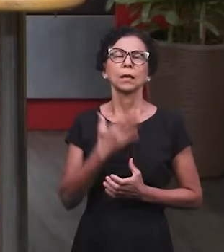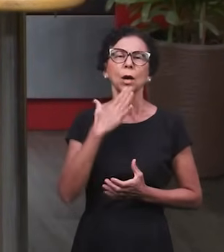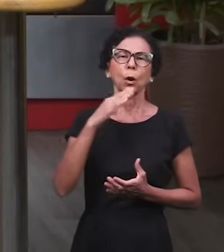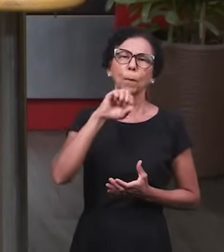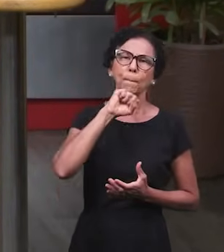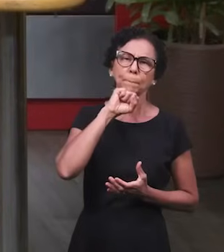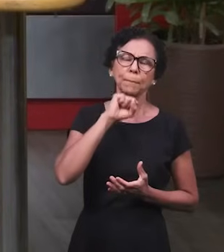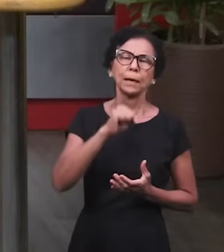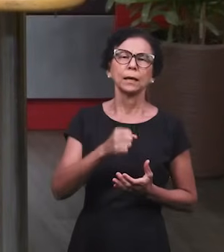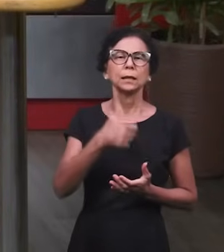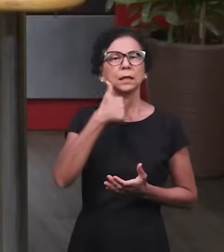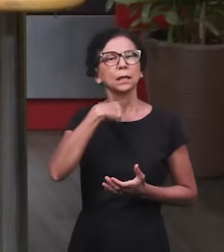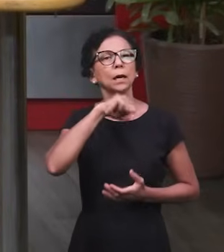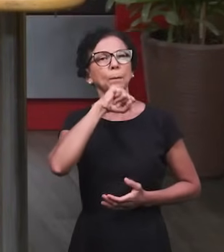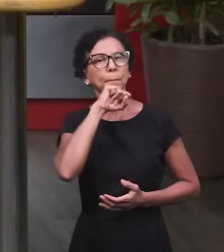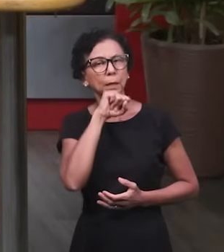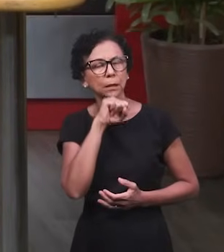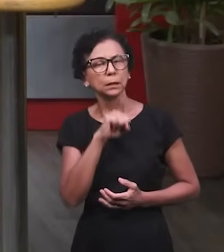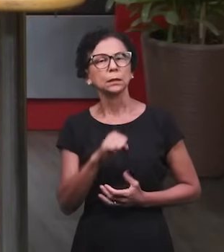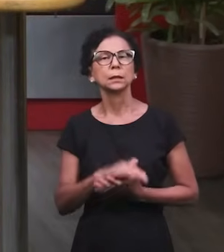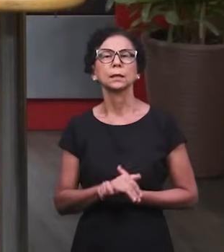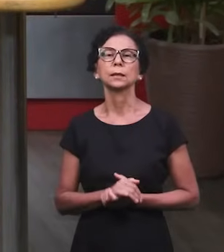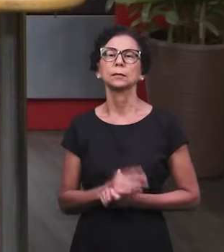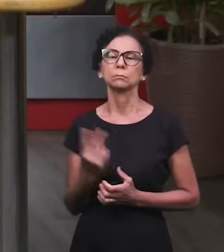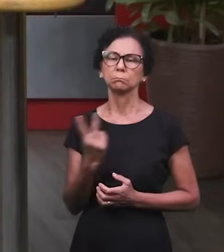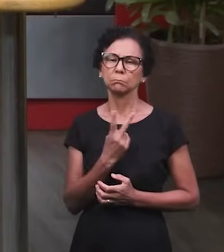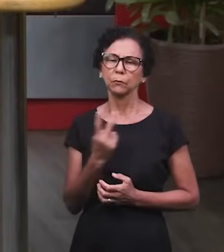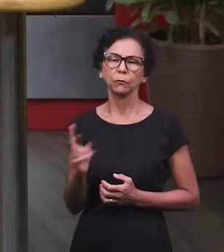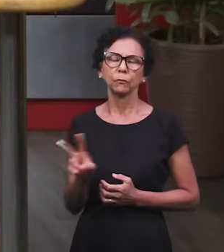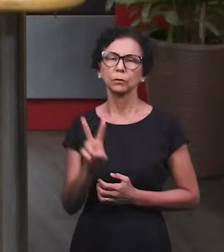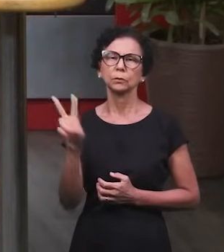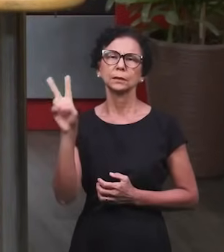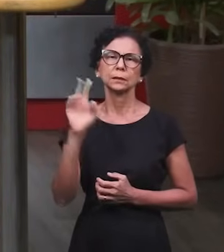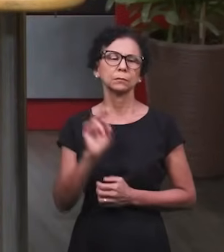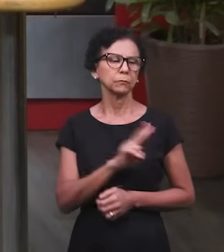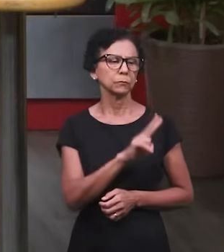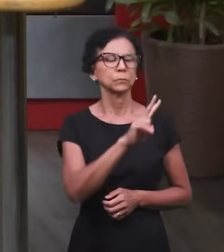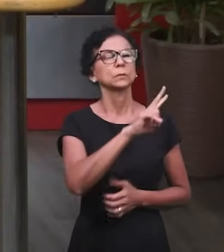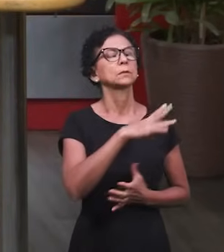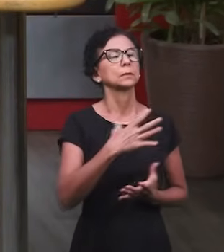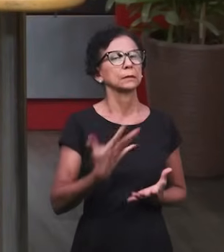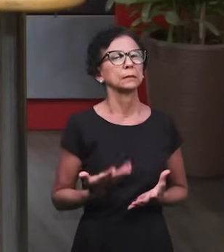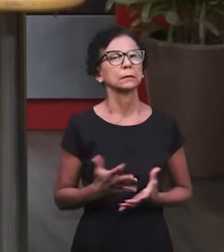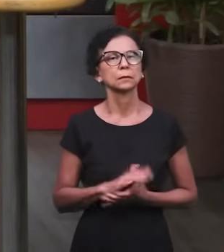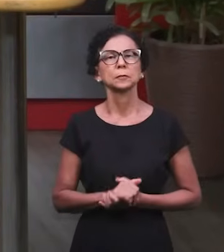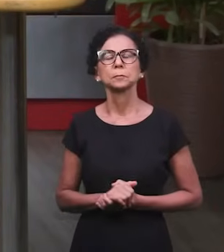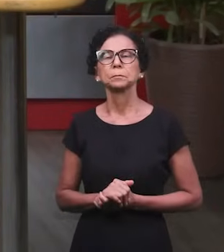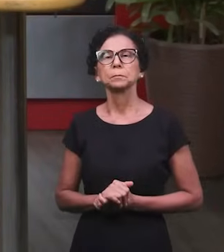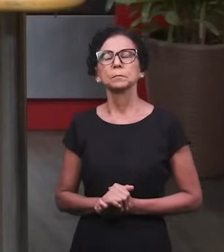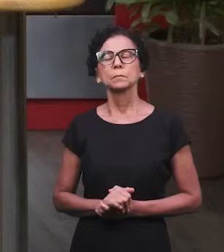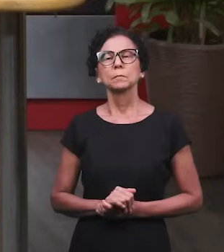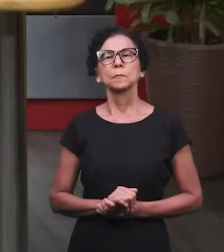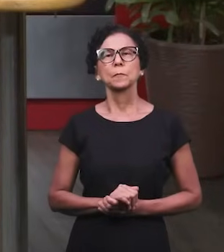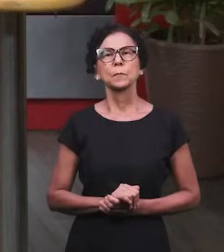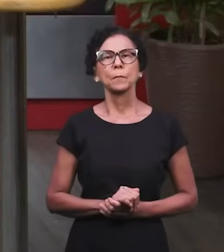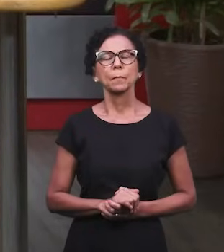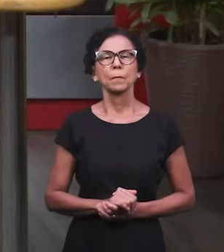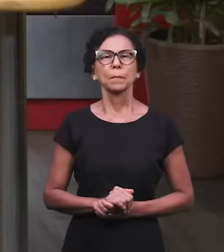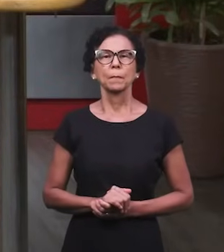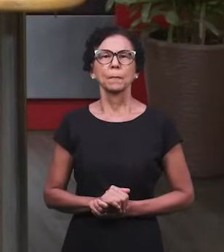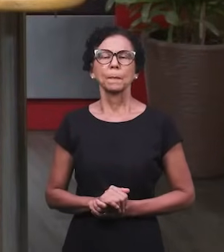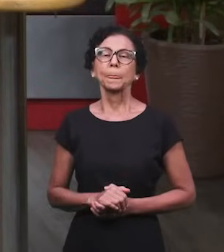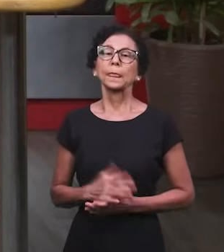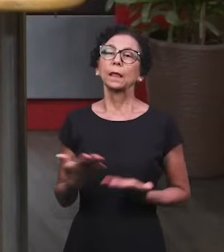D dá valor dá valor então o aqui o apóstolo Pedro fala sobre a questão dá valor então manda os